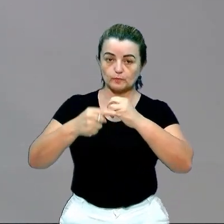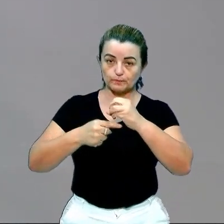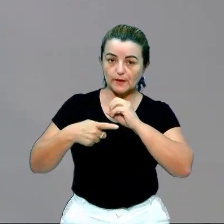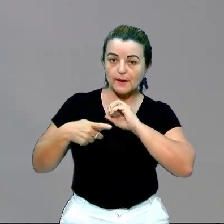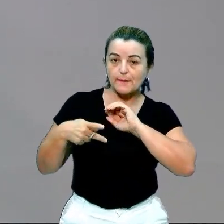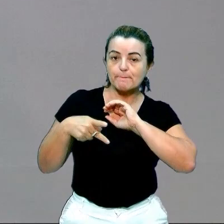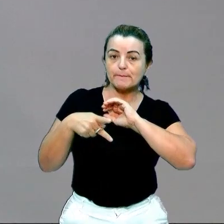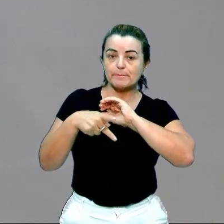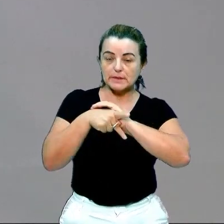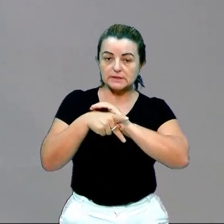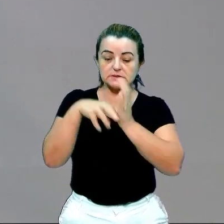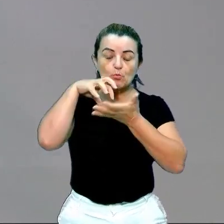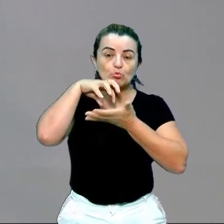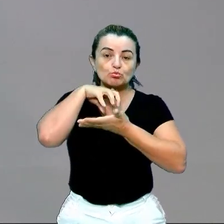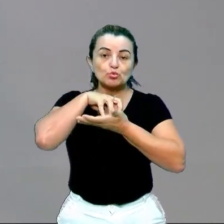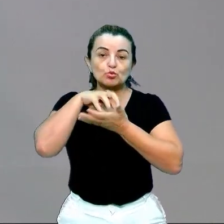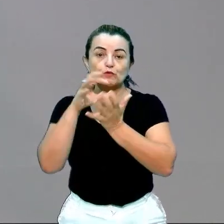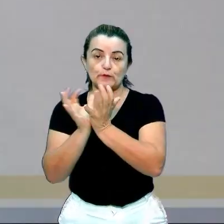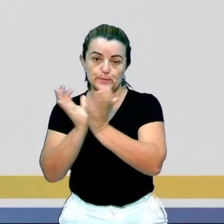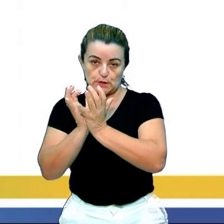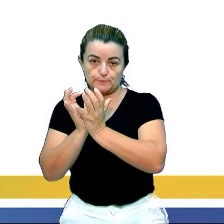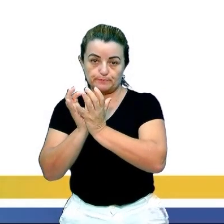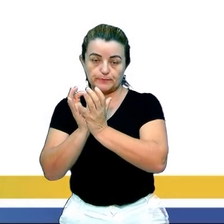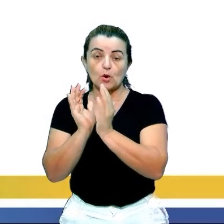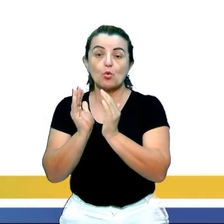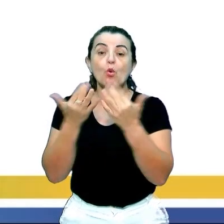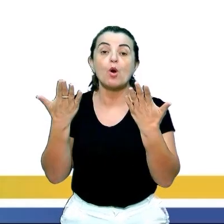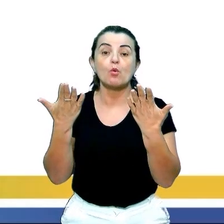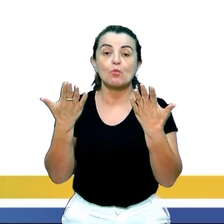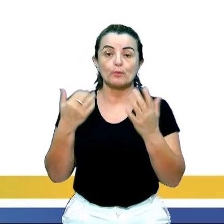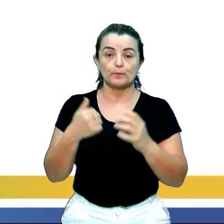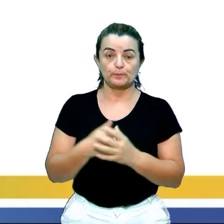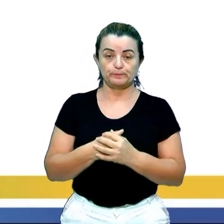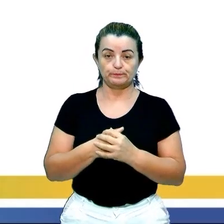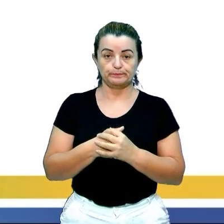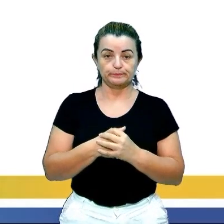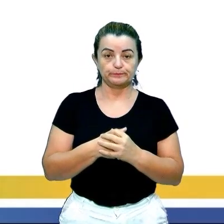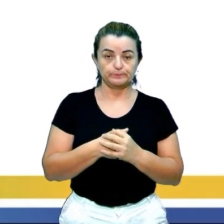uma mesma família. Qual é essa família?